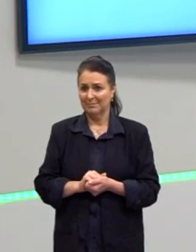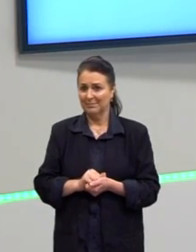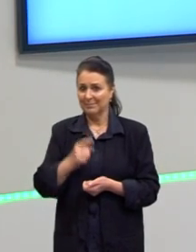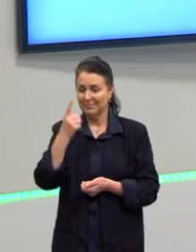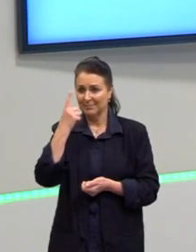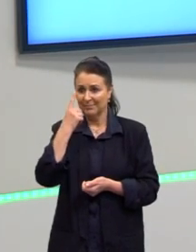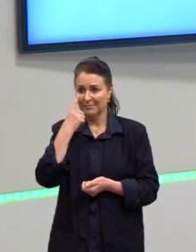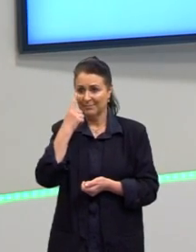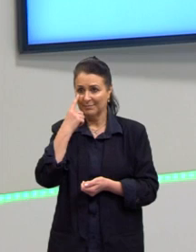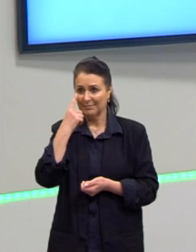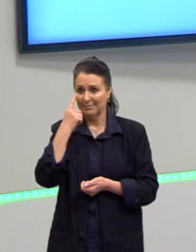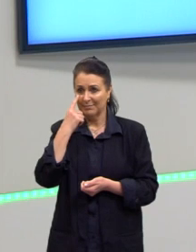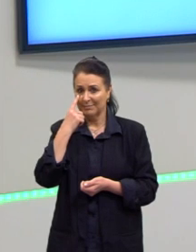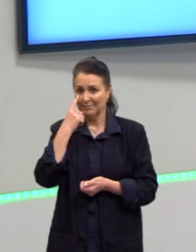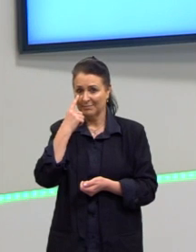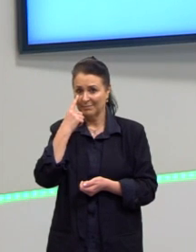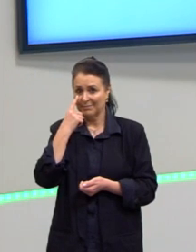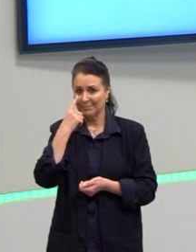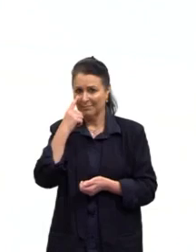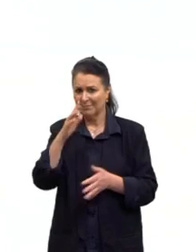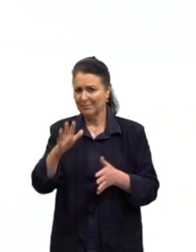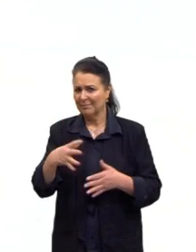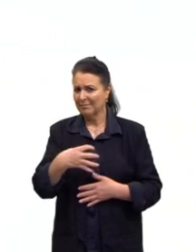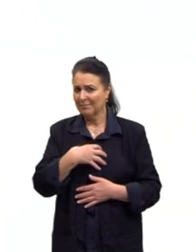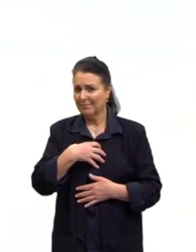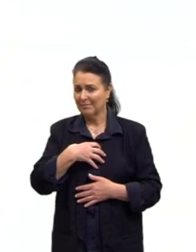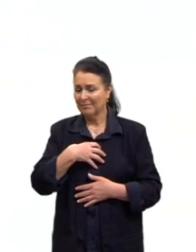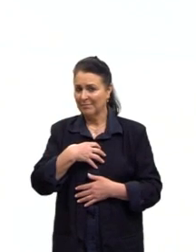olha qual o ano lembra visitar